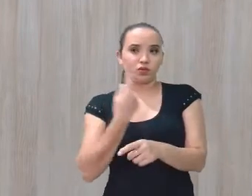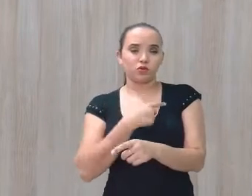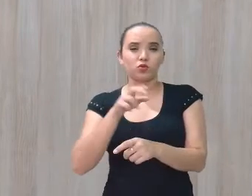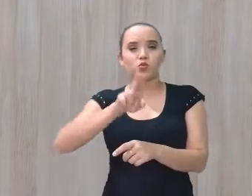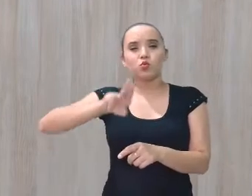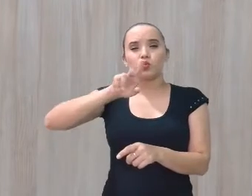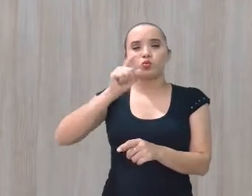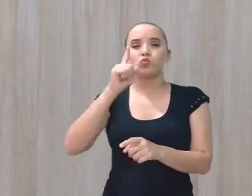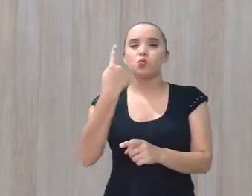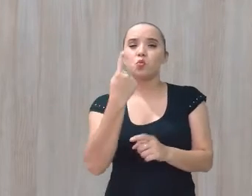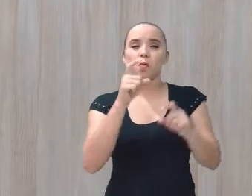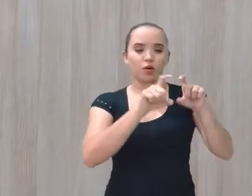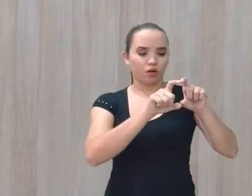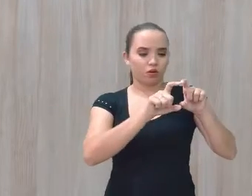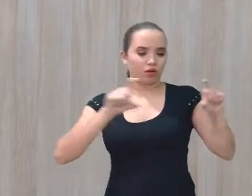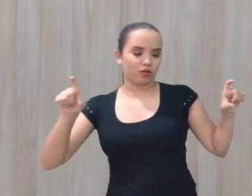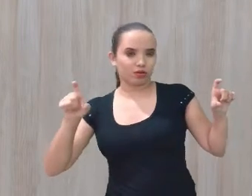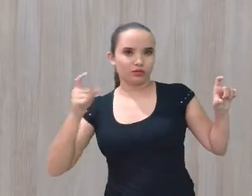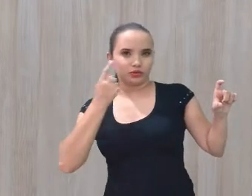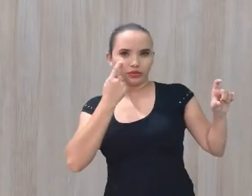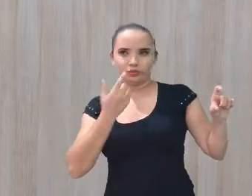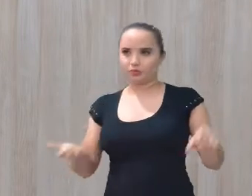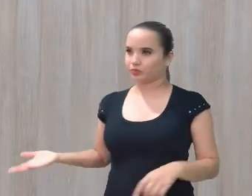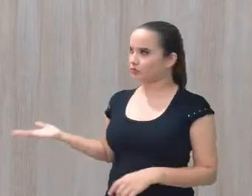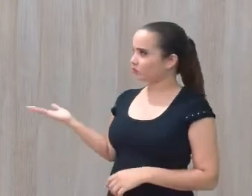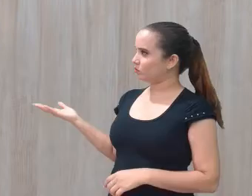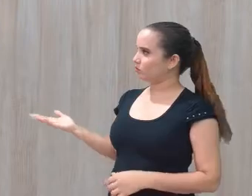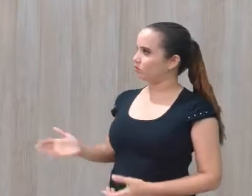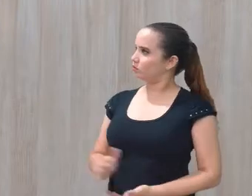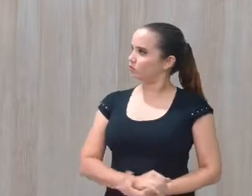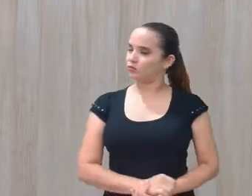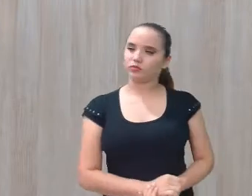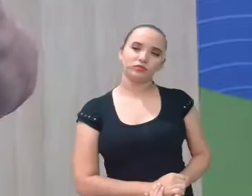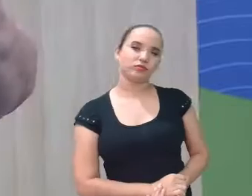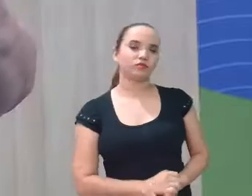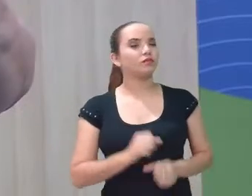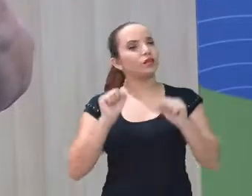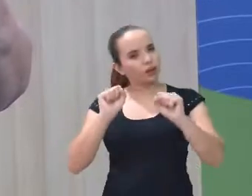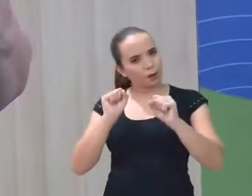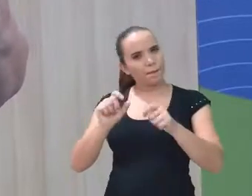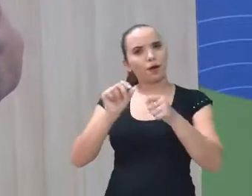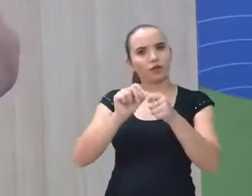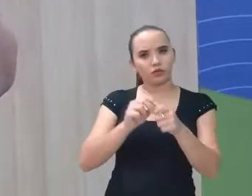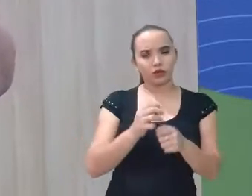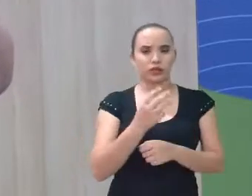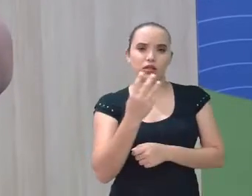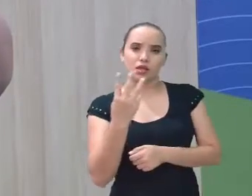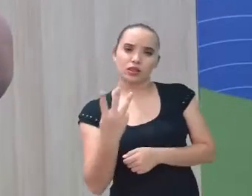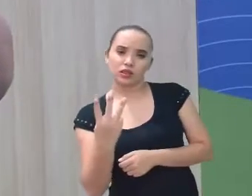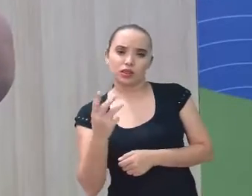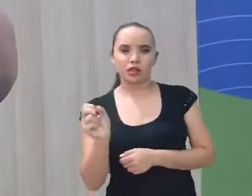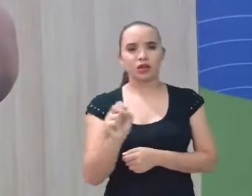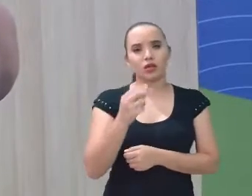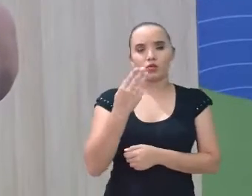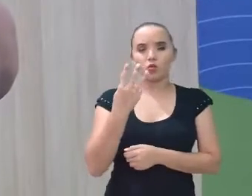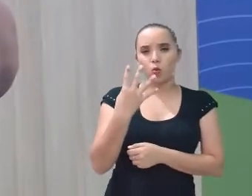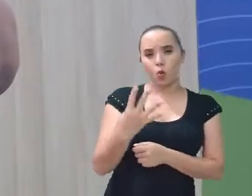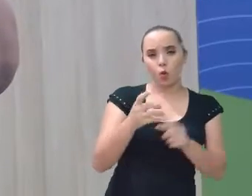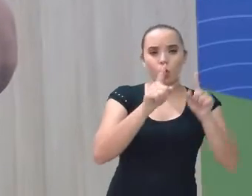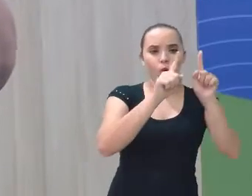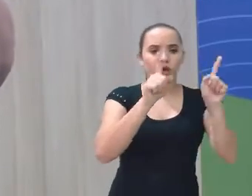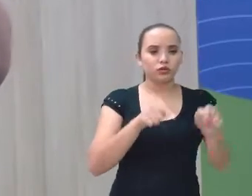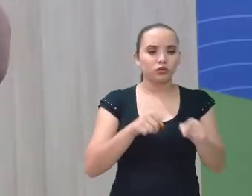tira só, né? Então, vocês podem fazer em 3 ou 4 quadrados,